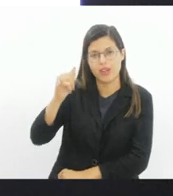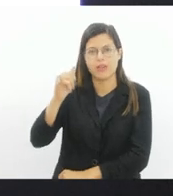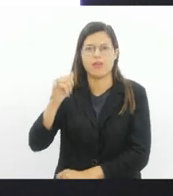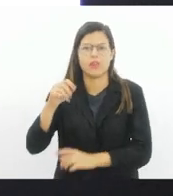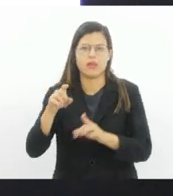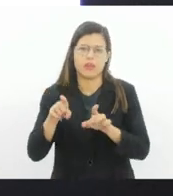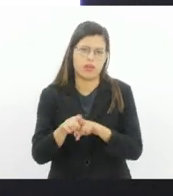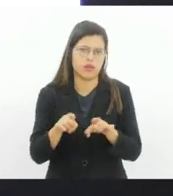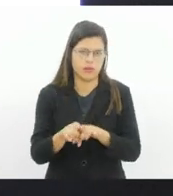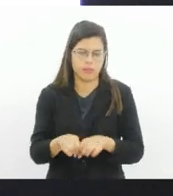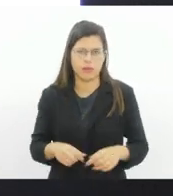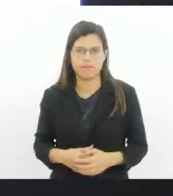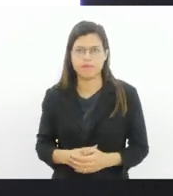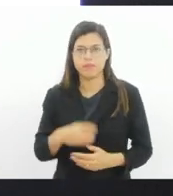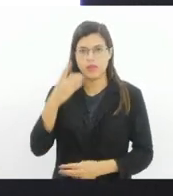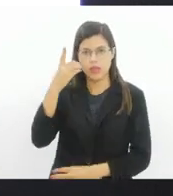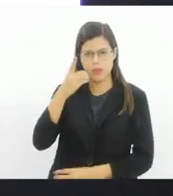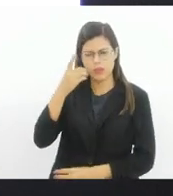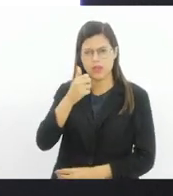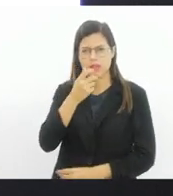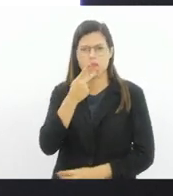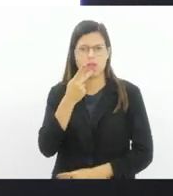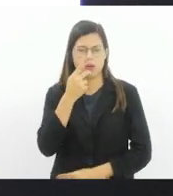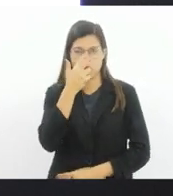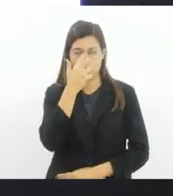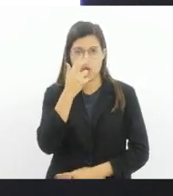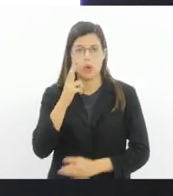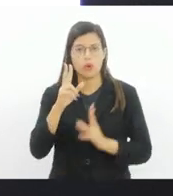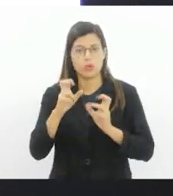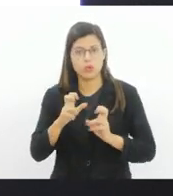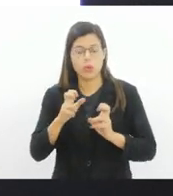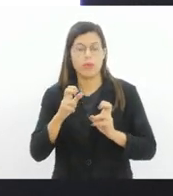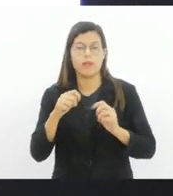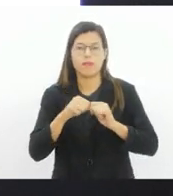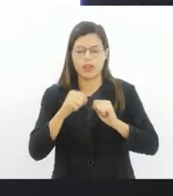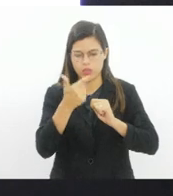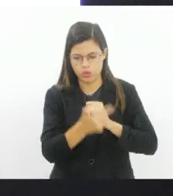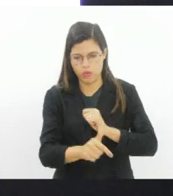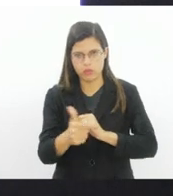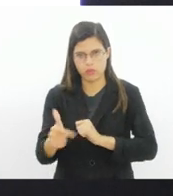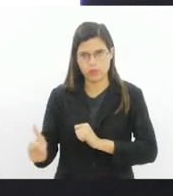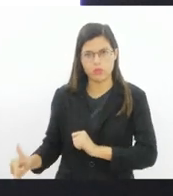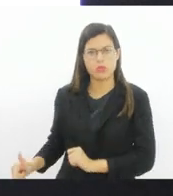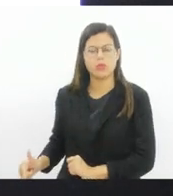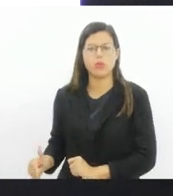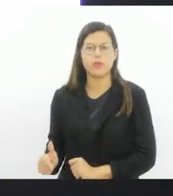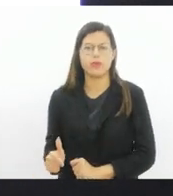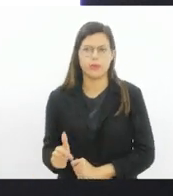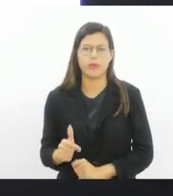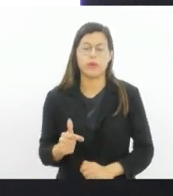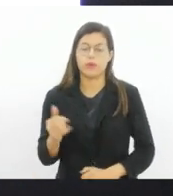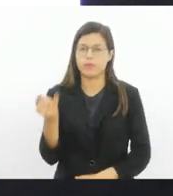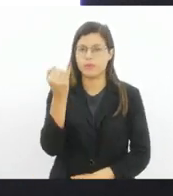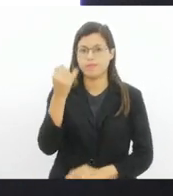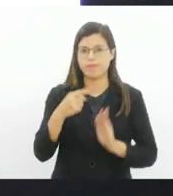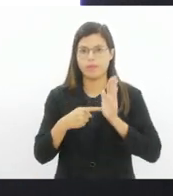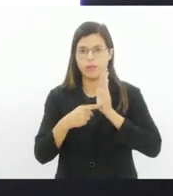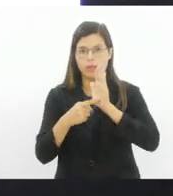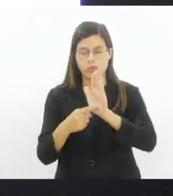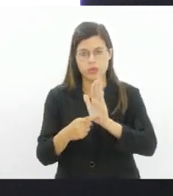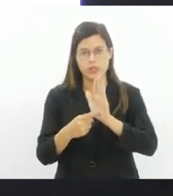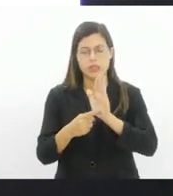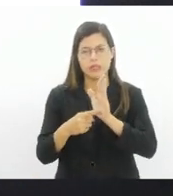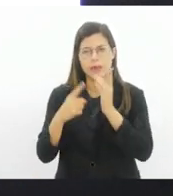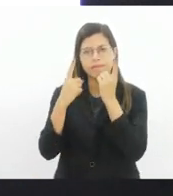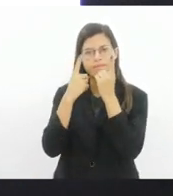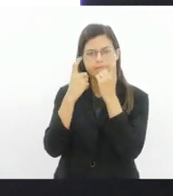dos recursos. A deputada muito bem falou sobre a reincidência, né, dos agressores. E é importante a gente falar das